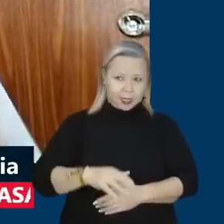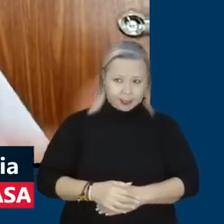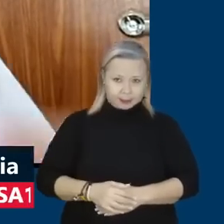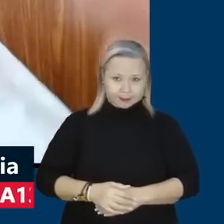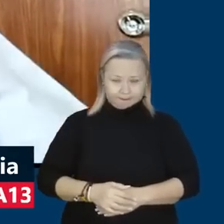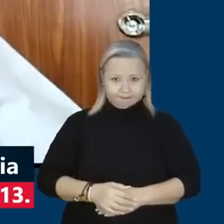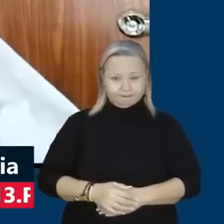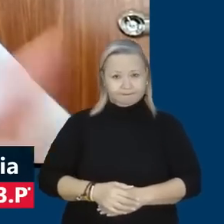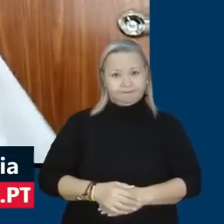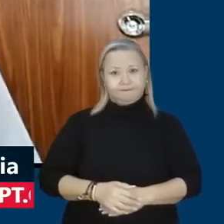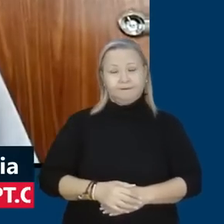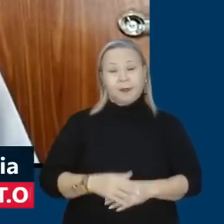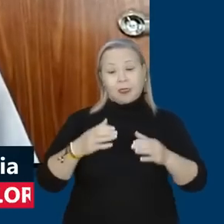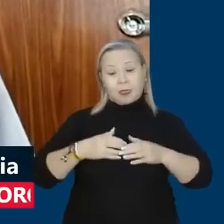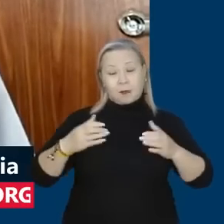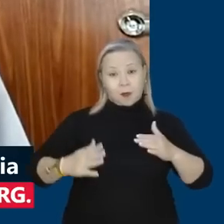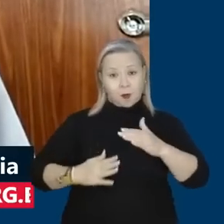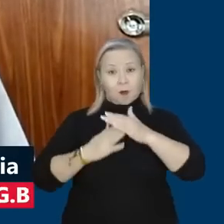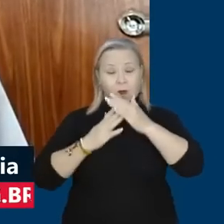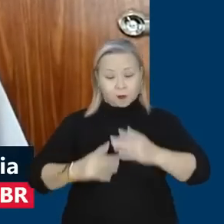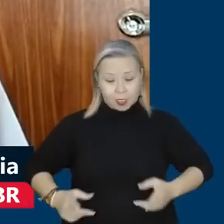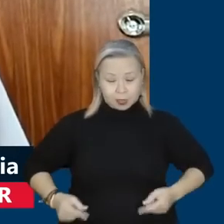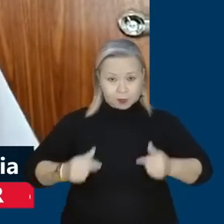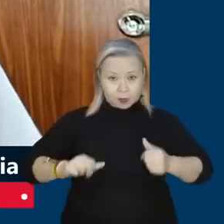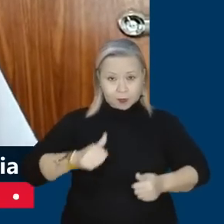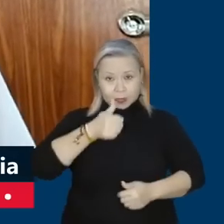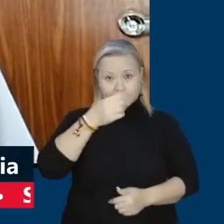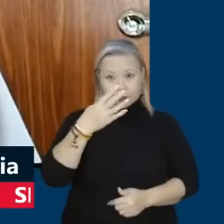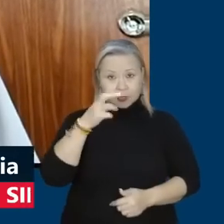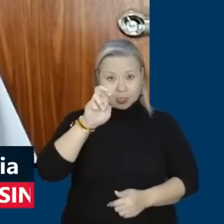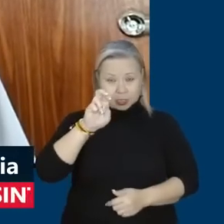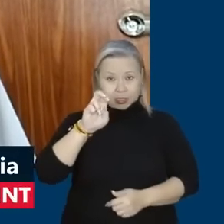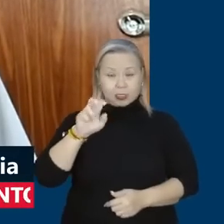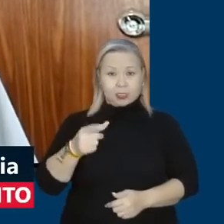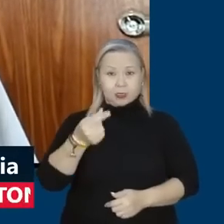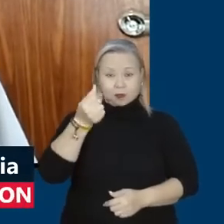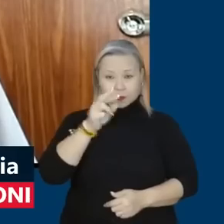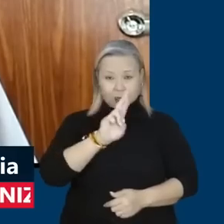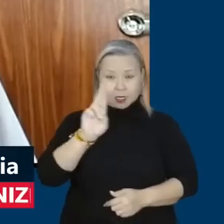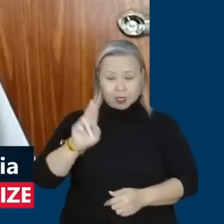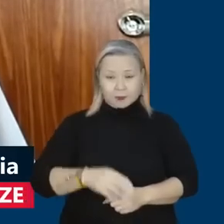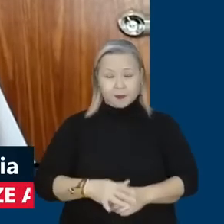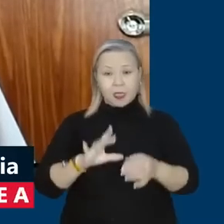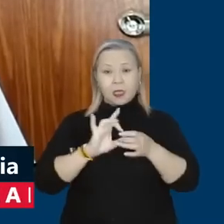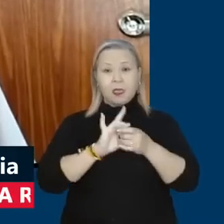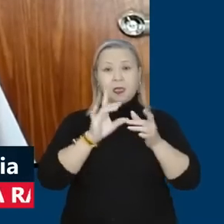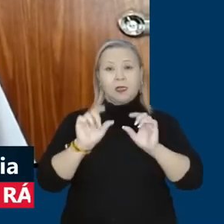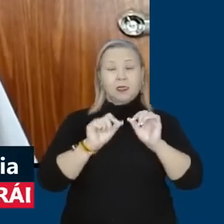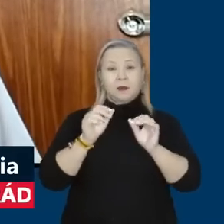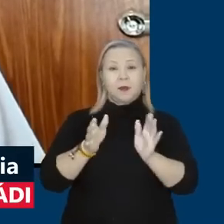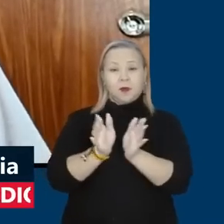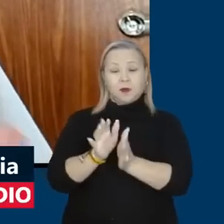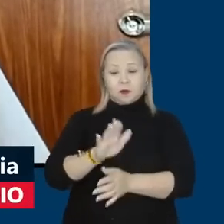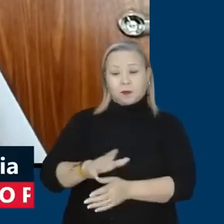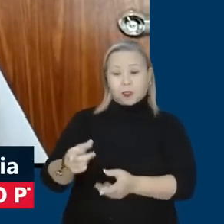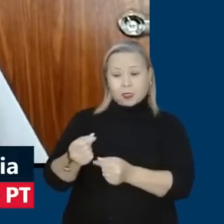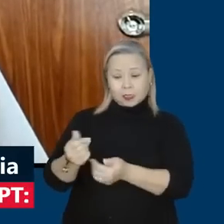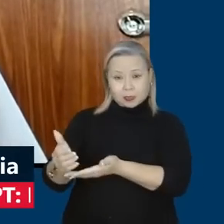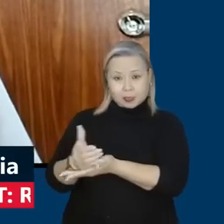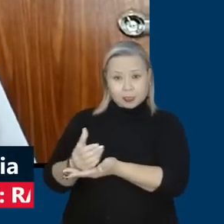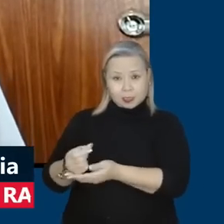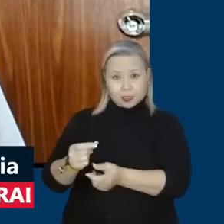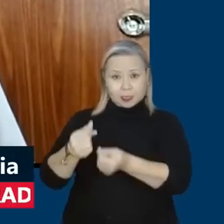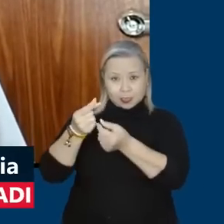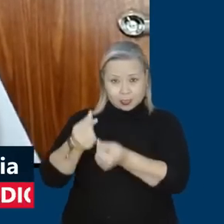queríamos. Ele ampliou o teto para 145. Ele liberou que parte do excesso de arrecadação, a gente chama excesso